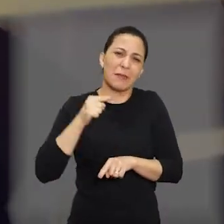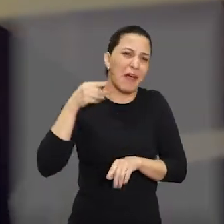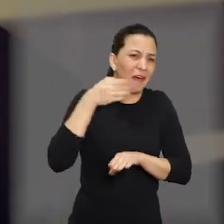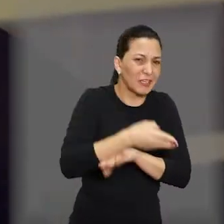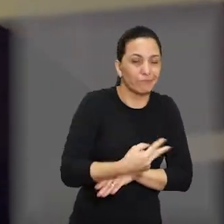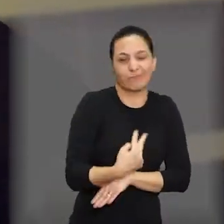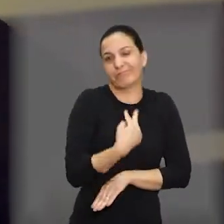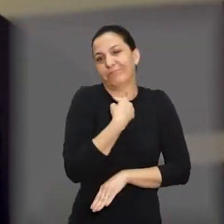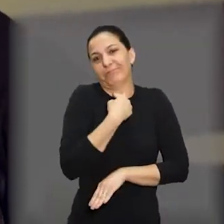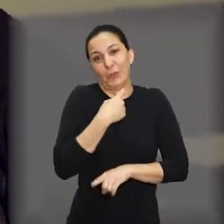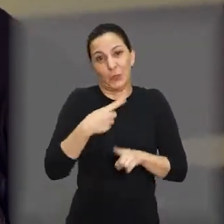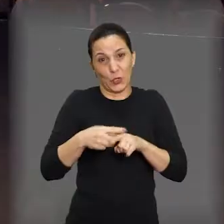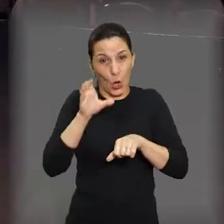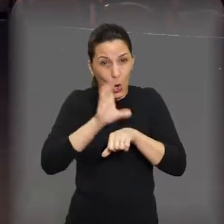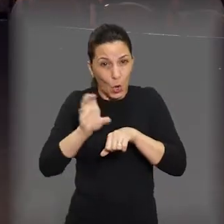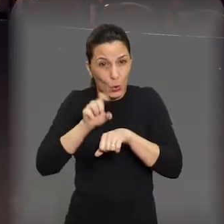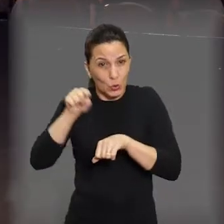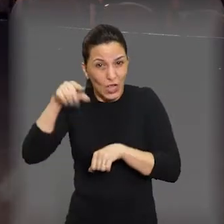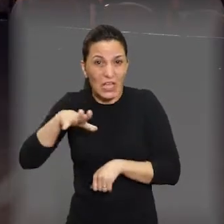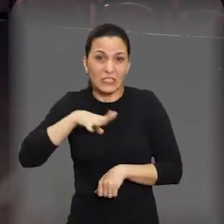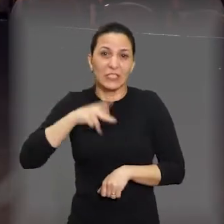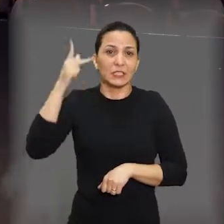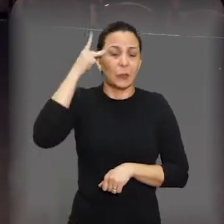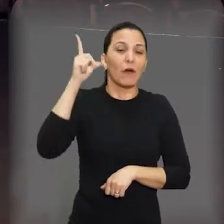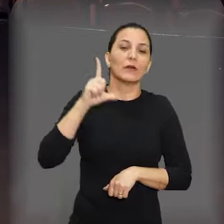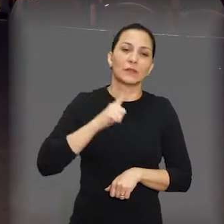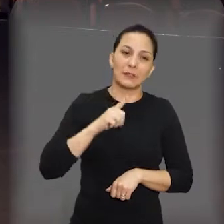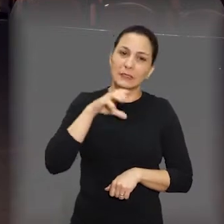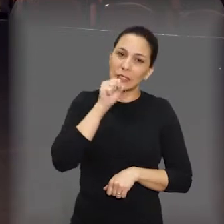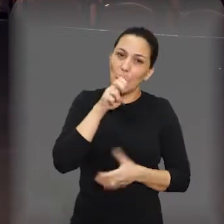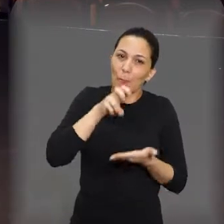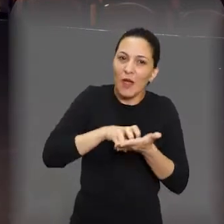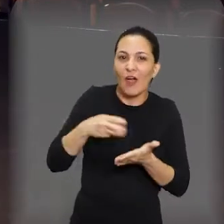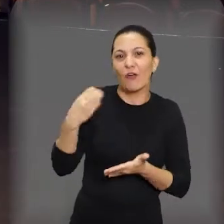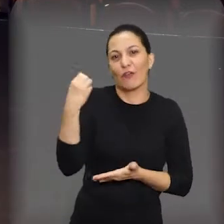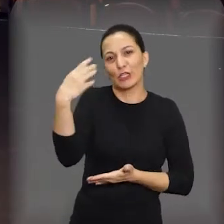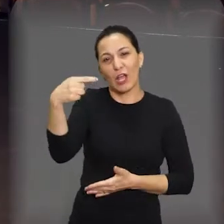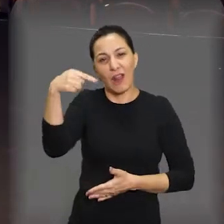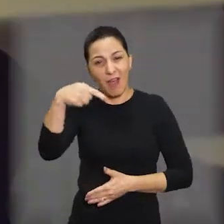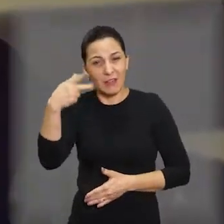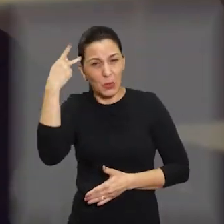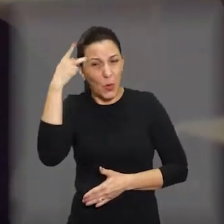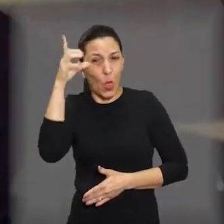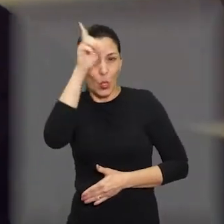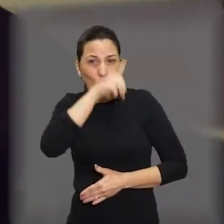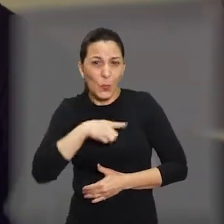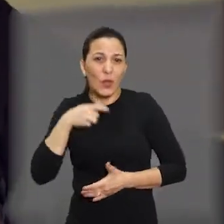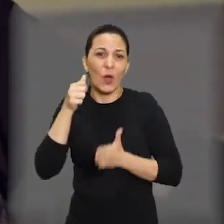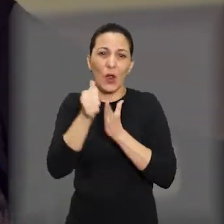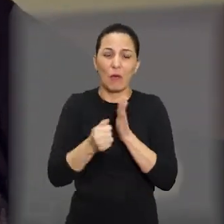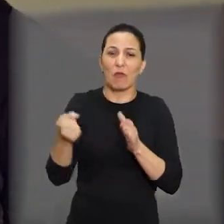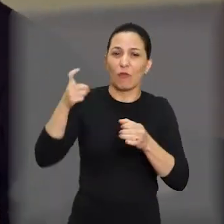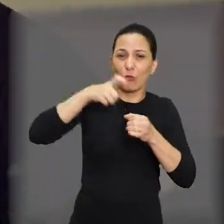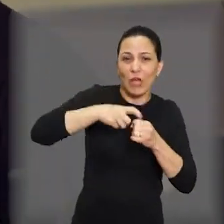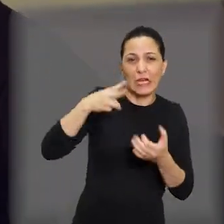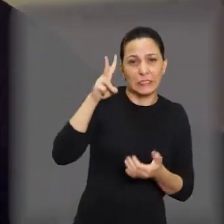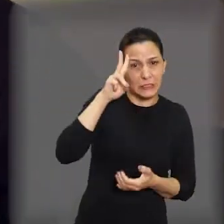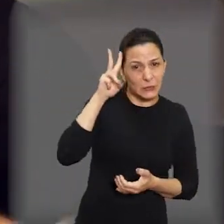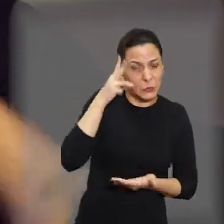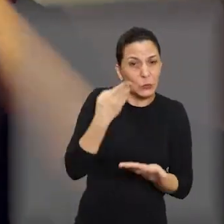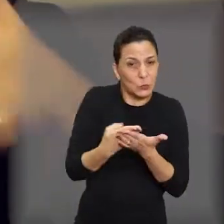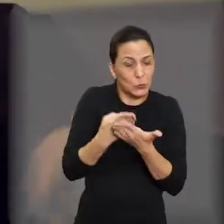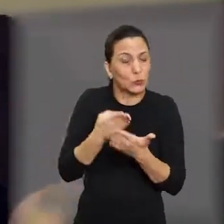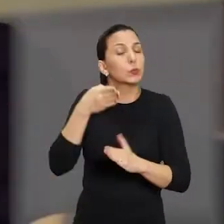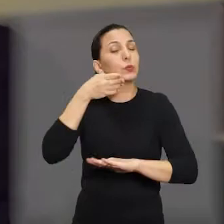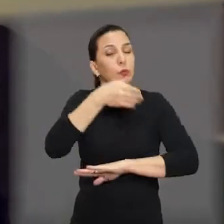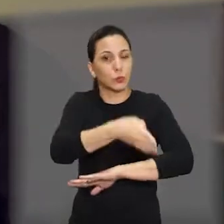no cinema, de ir tomar sorvete, eu não posso, porque eu tenho curso em São Paulo. Então eu saía cedo no sábado, voltava no domingo,